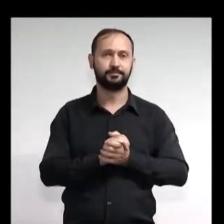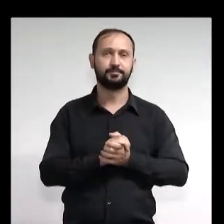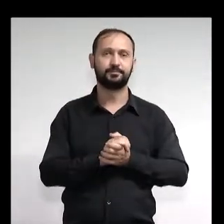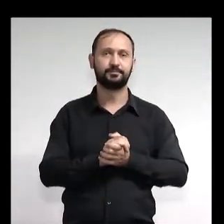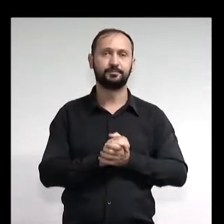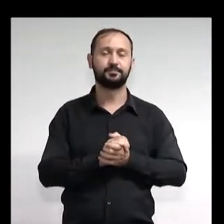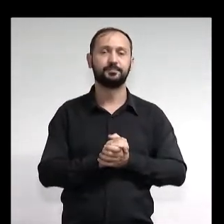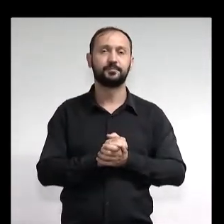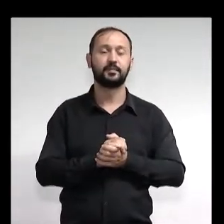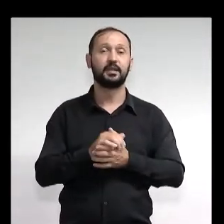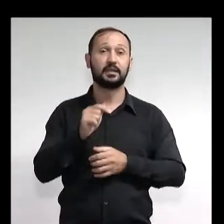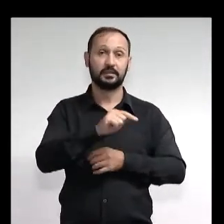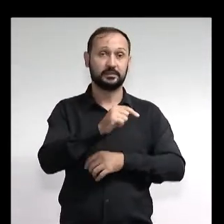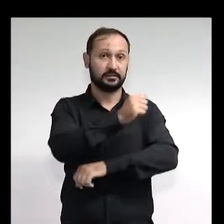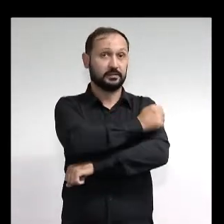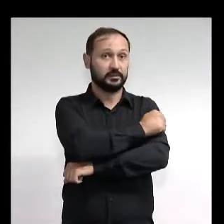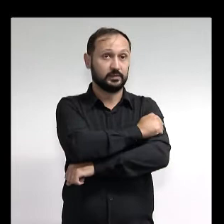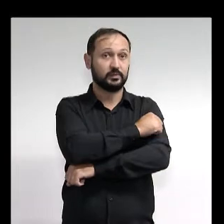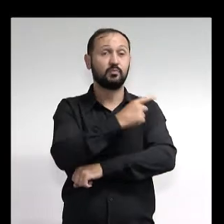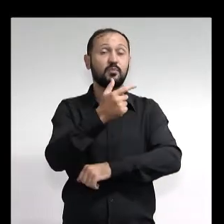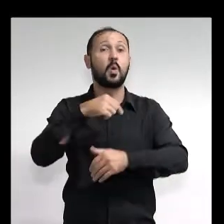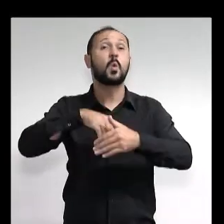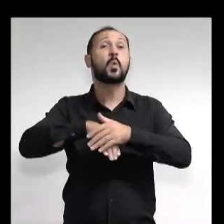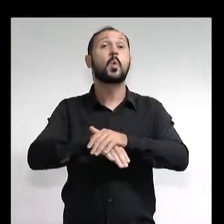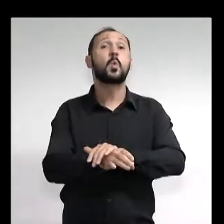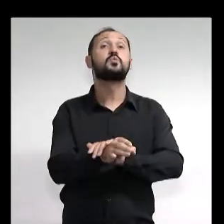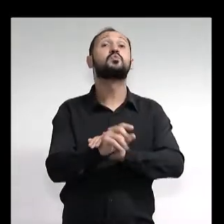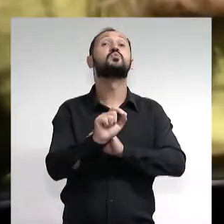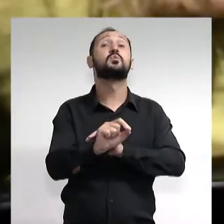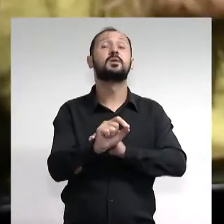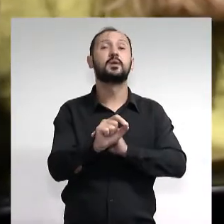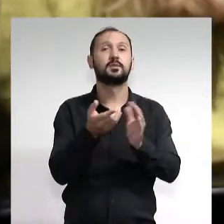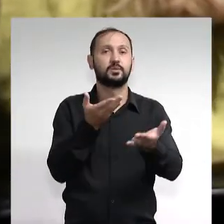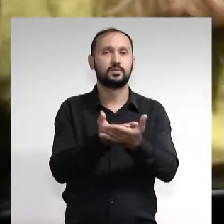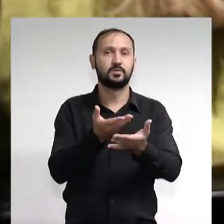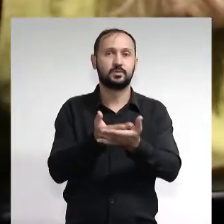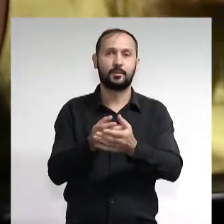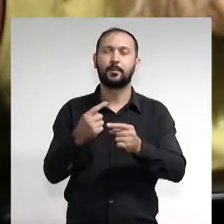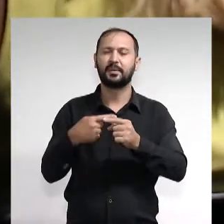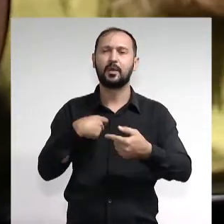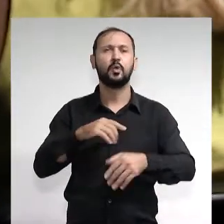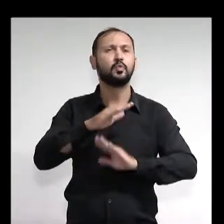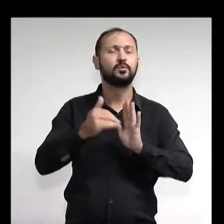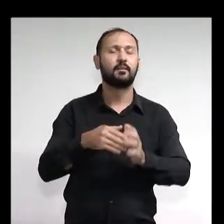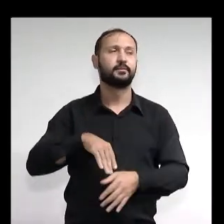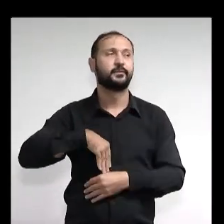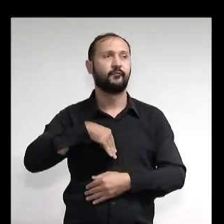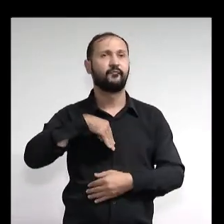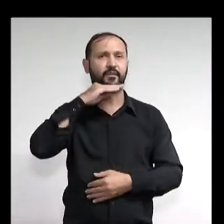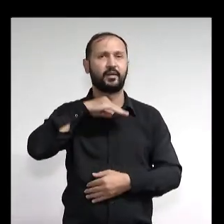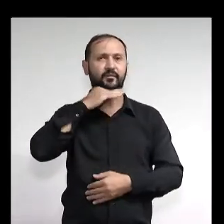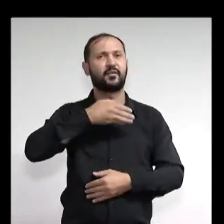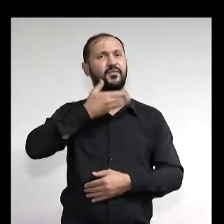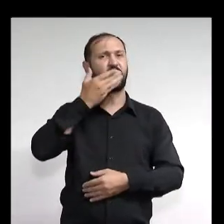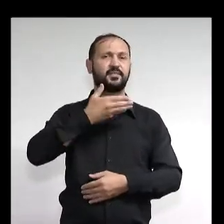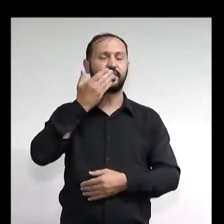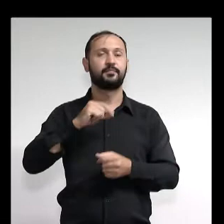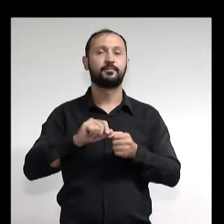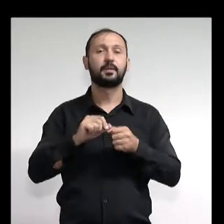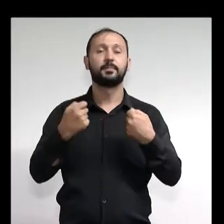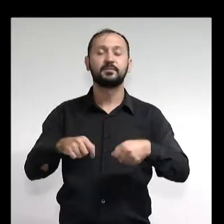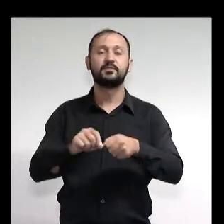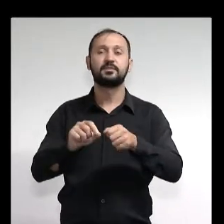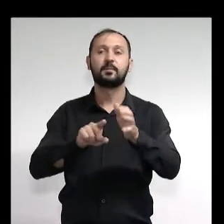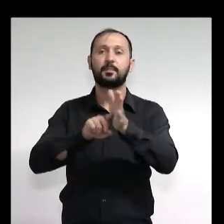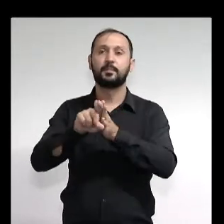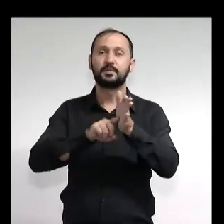ocorrer? Esse estudante não cria o hábito do estudo. Porque é tudo muito fácil. Tudo muito fácil. Então, ele vai fazer uma